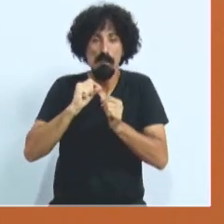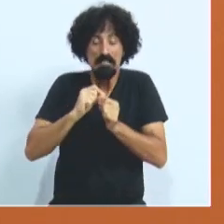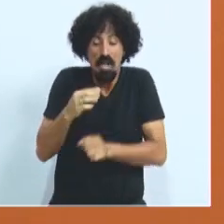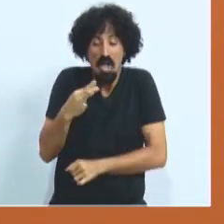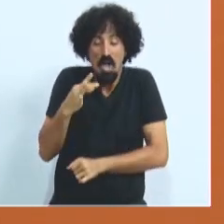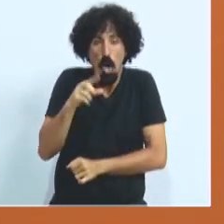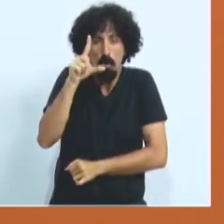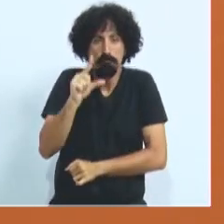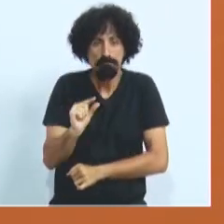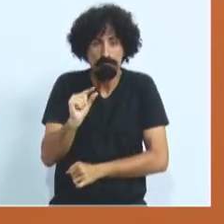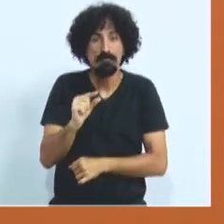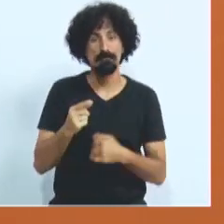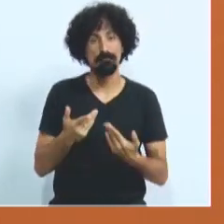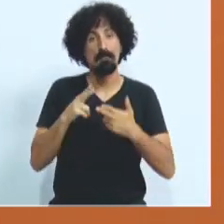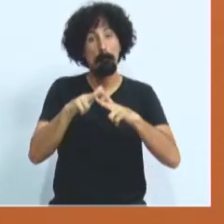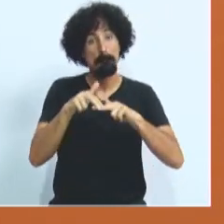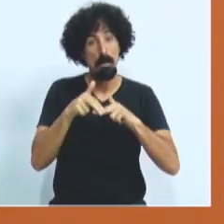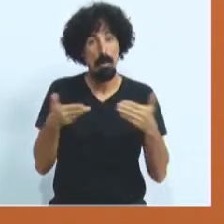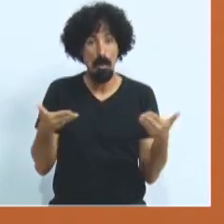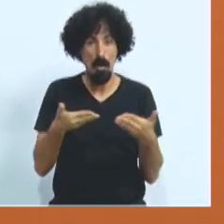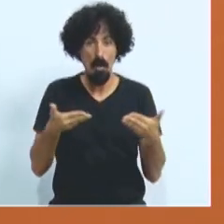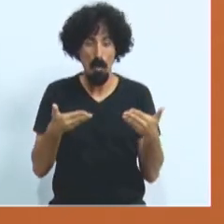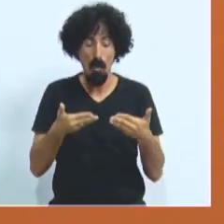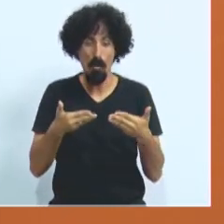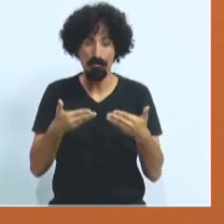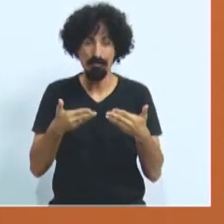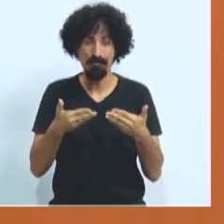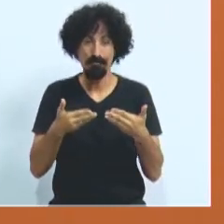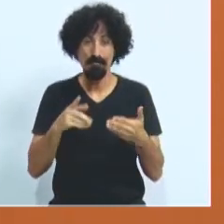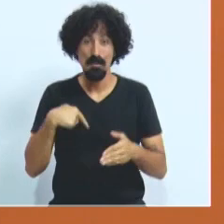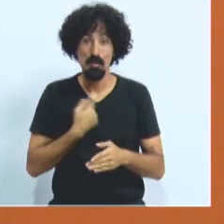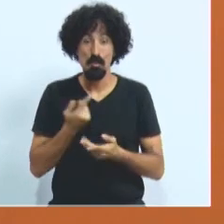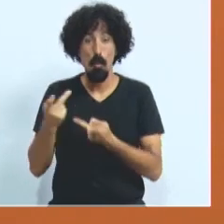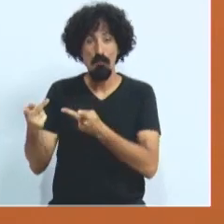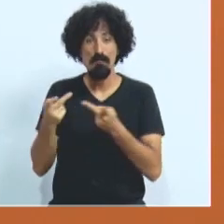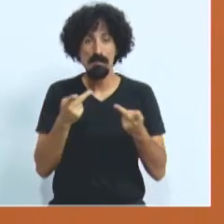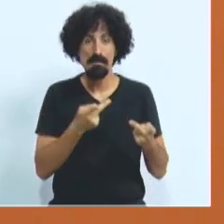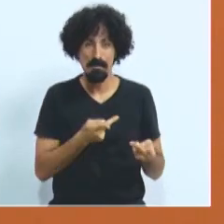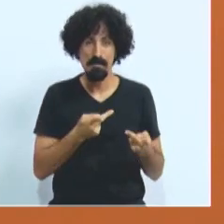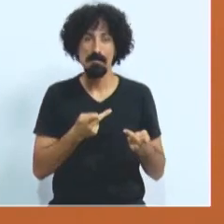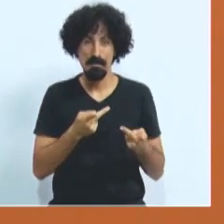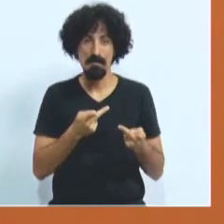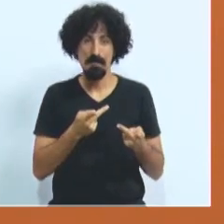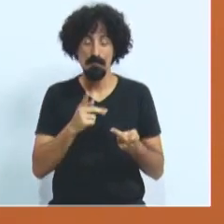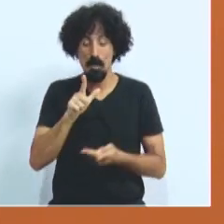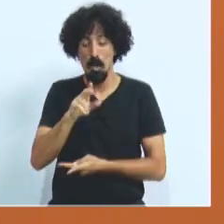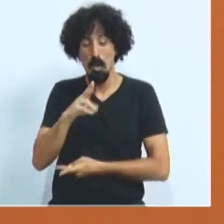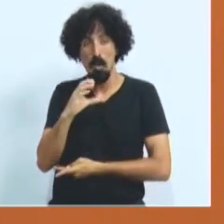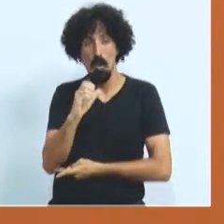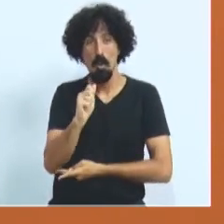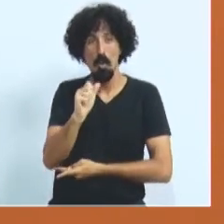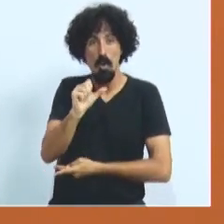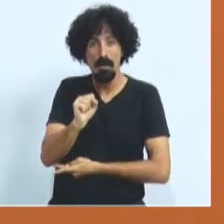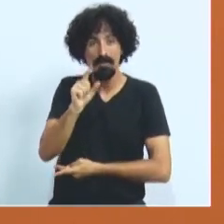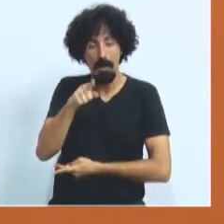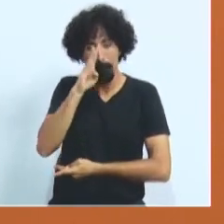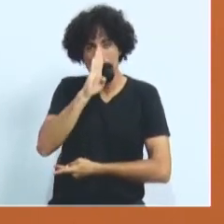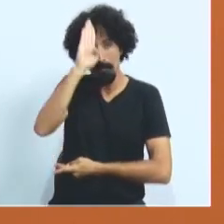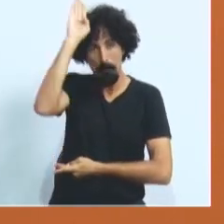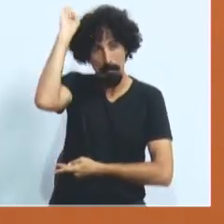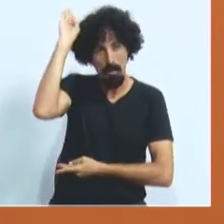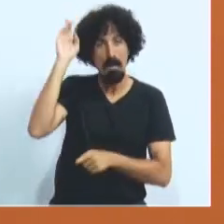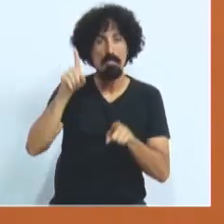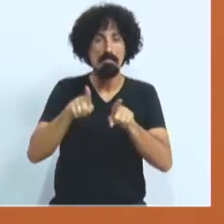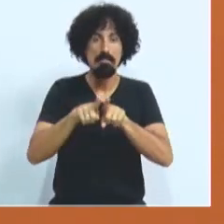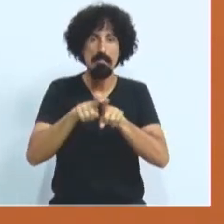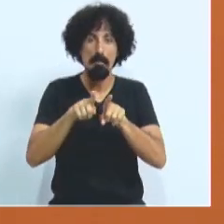dela. Por isso, o Viver Bem de hoje convidou o sargento Lucas Marques, do Corpo de Bombeiros Militar, e também a soldado Naira